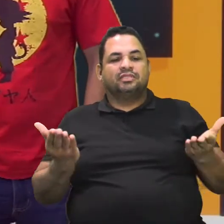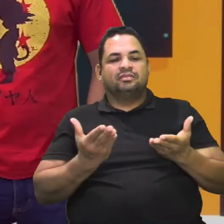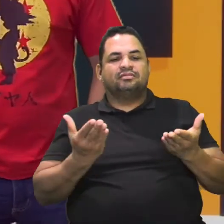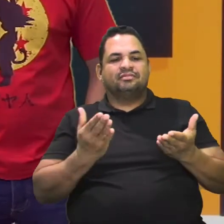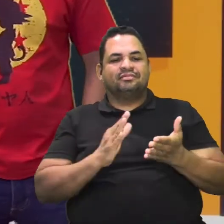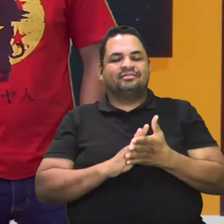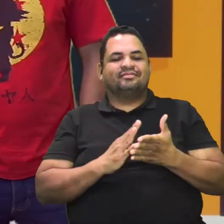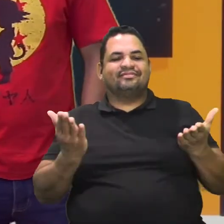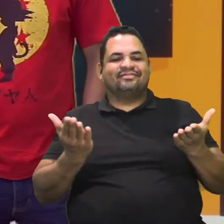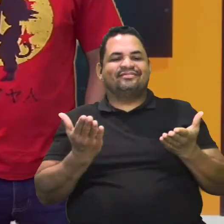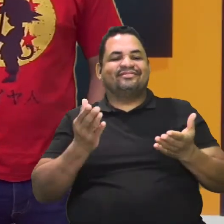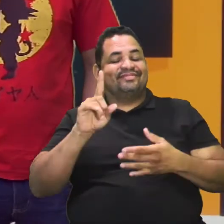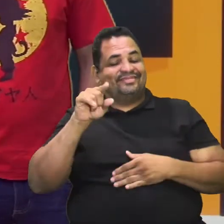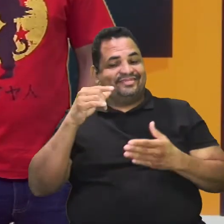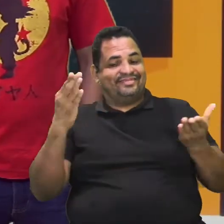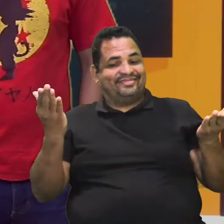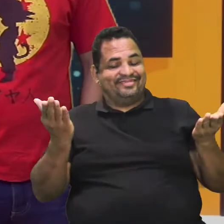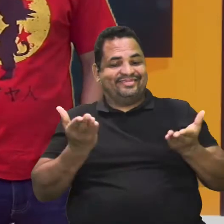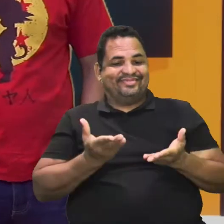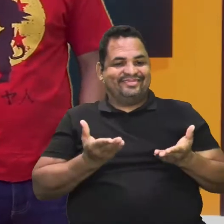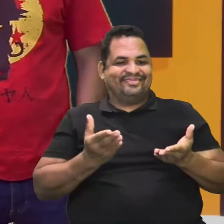Hoje